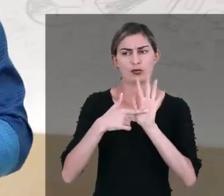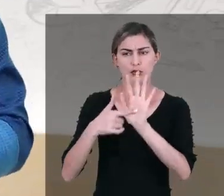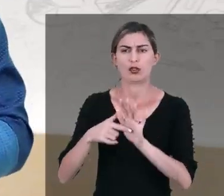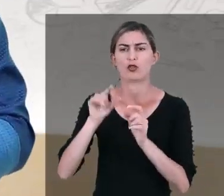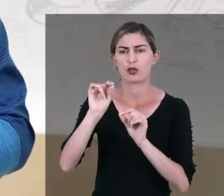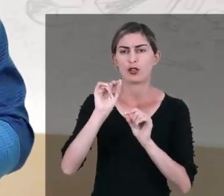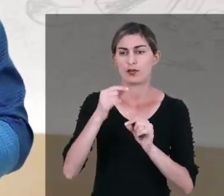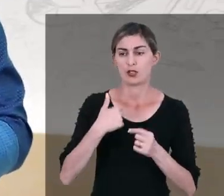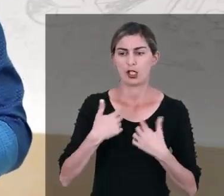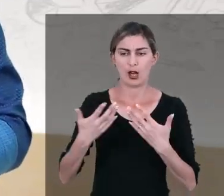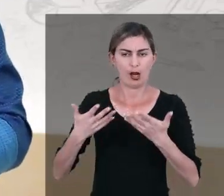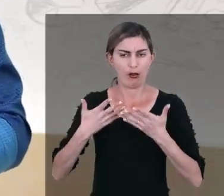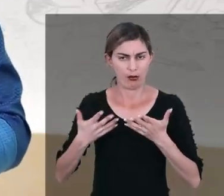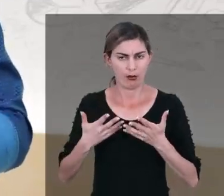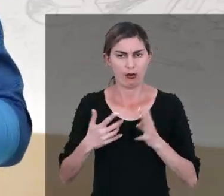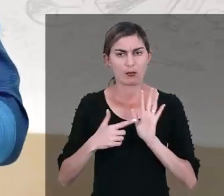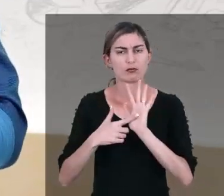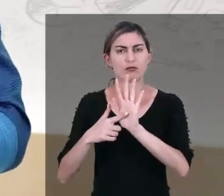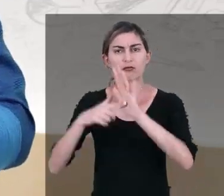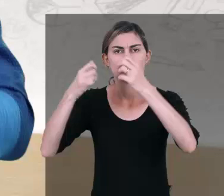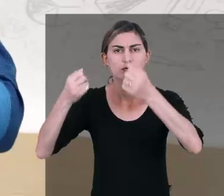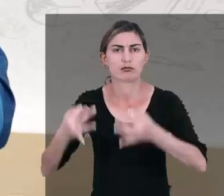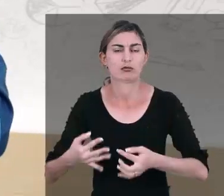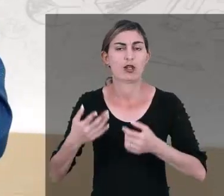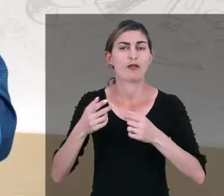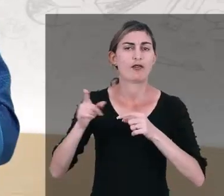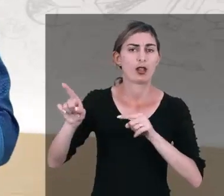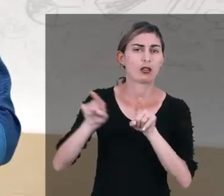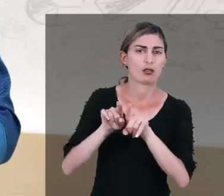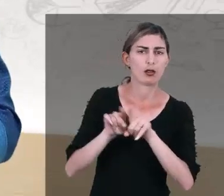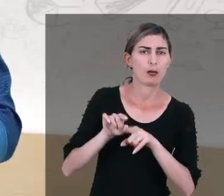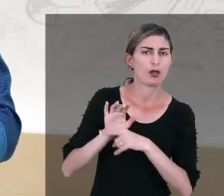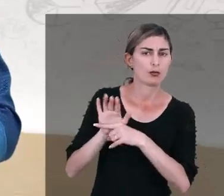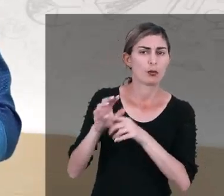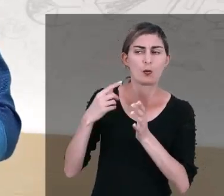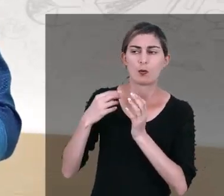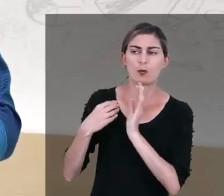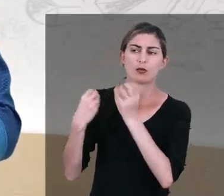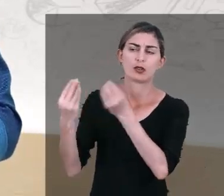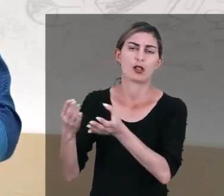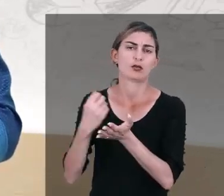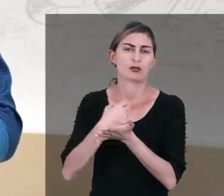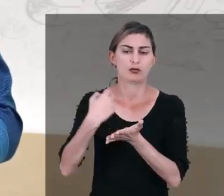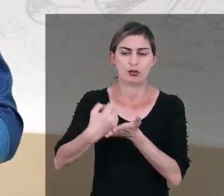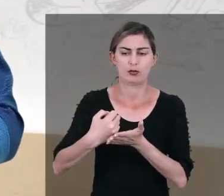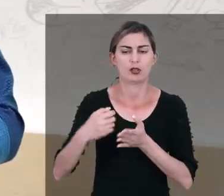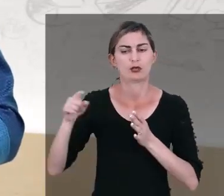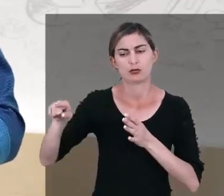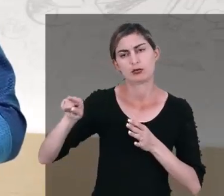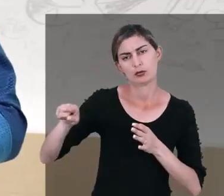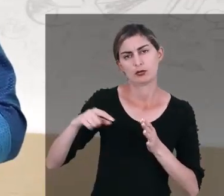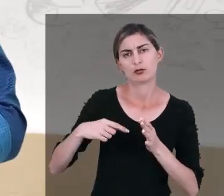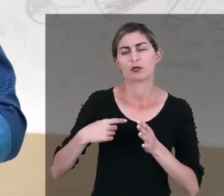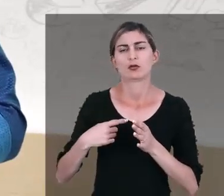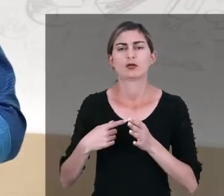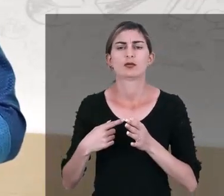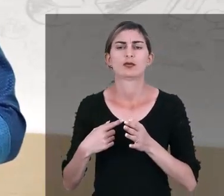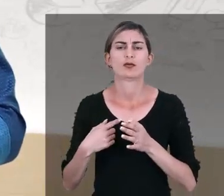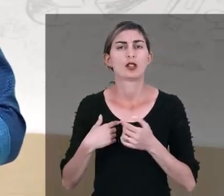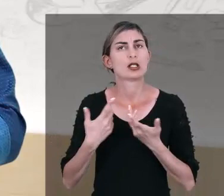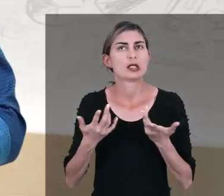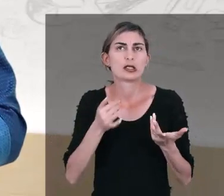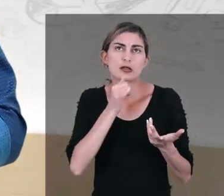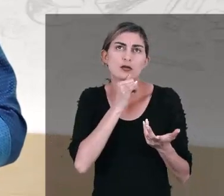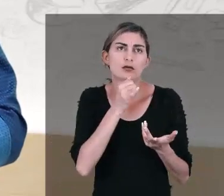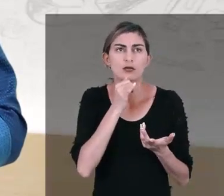expor o que você está pretendendo, né, você vai dar ao cliente um documento que dá uma espécie de,